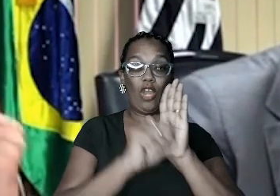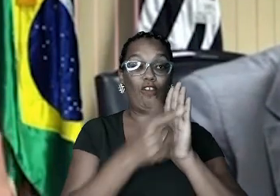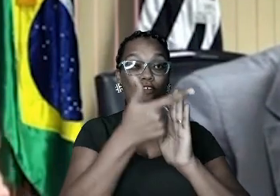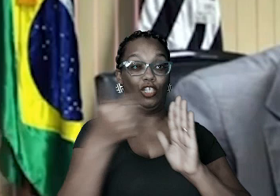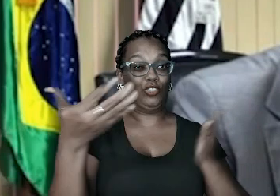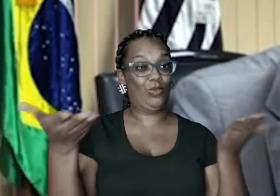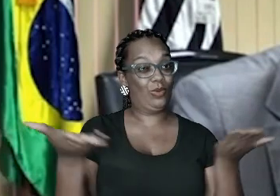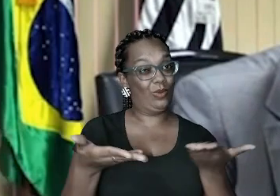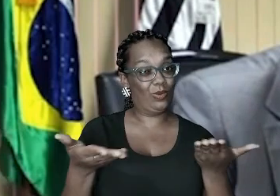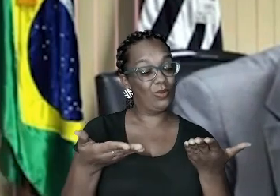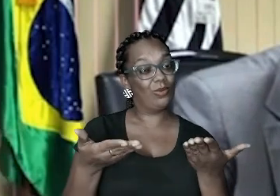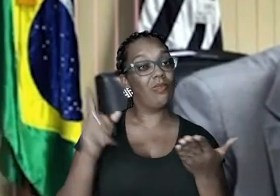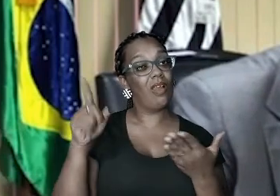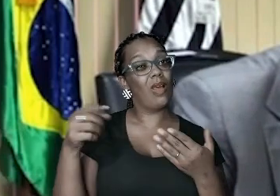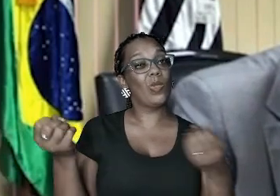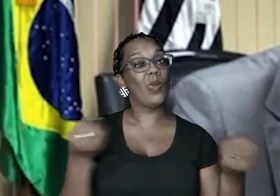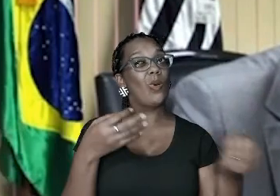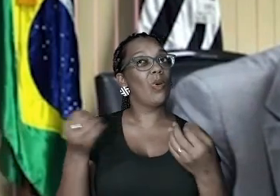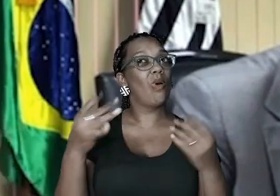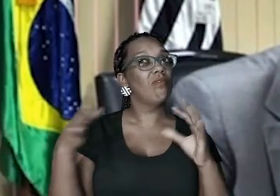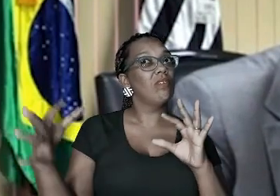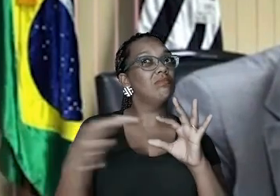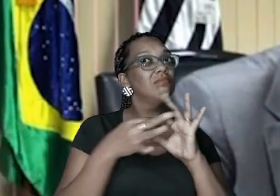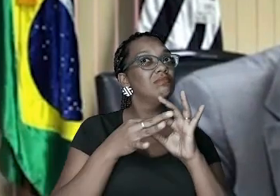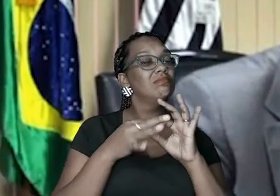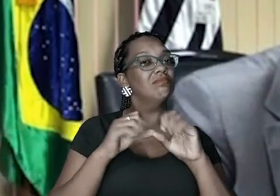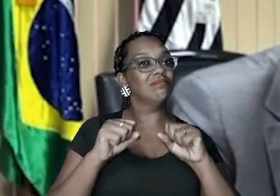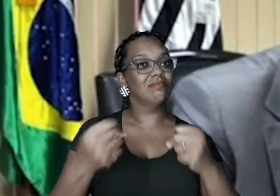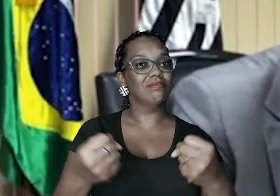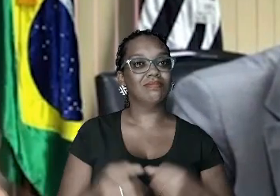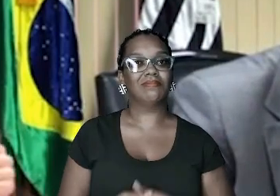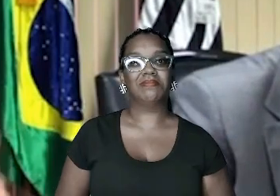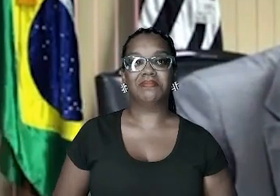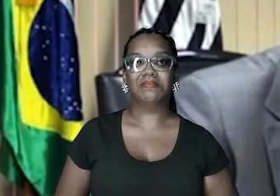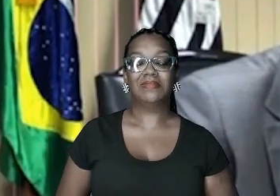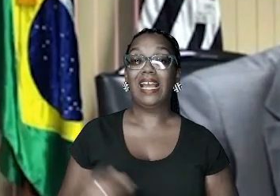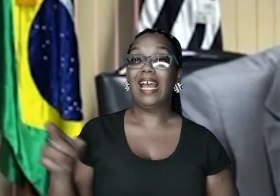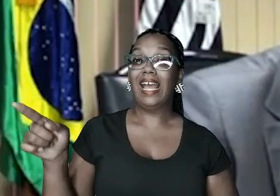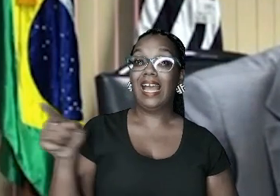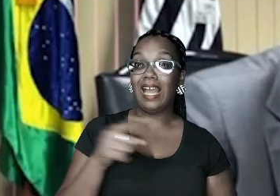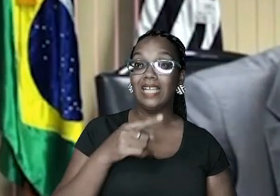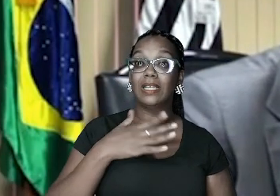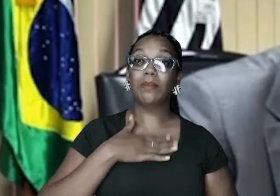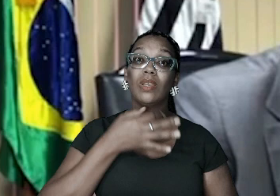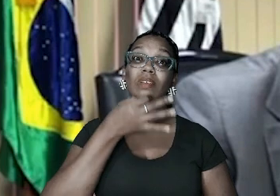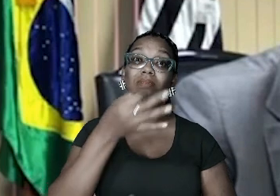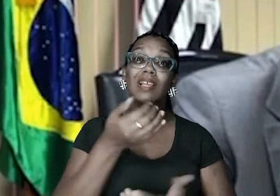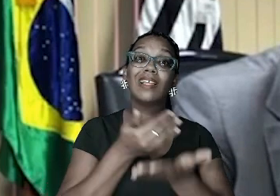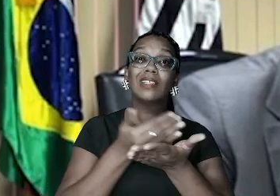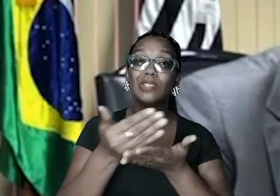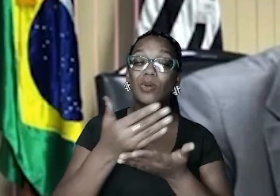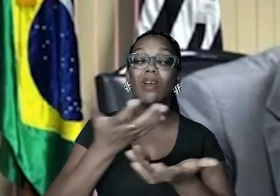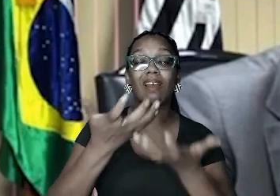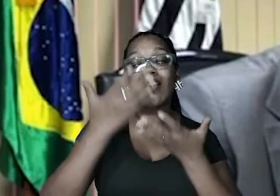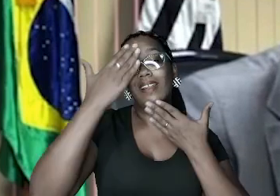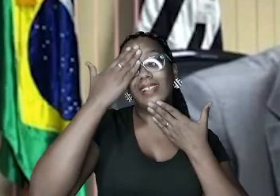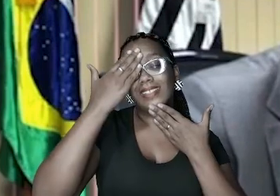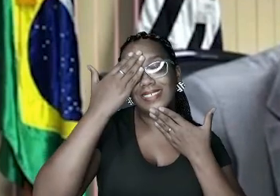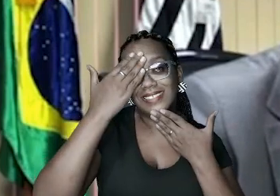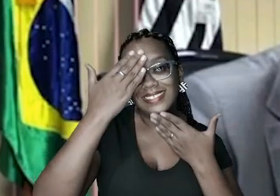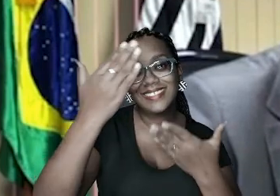com instrumental técnico que nós temos no século 21 e tendo em vista as inovações que nós estamos enfrentando